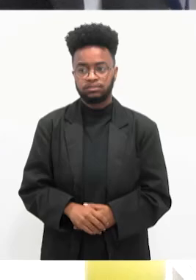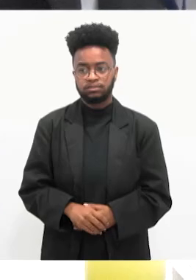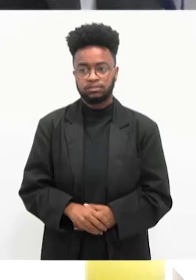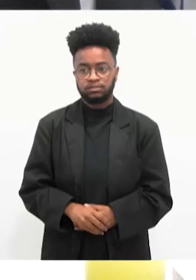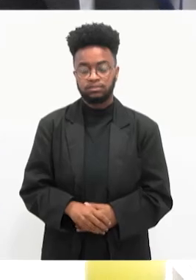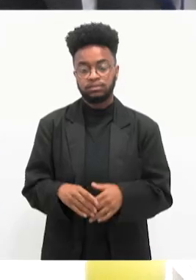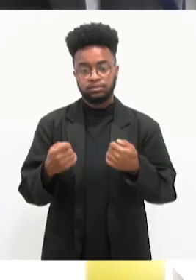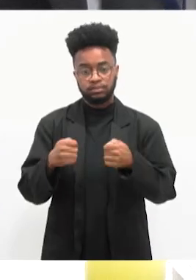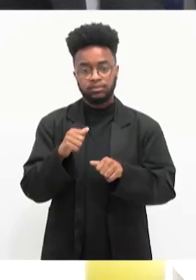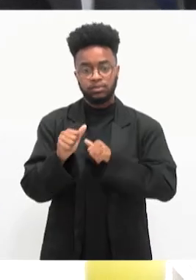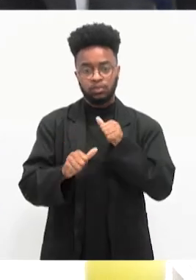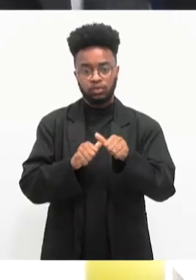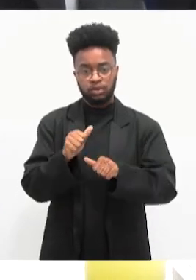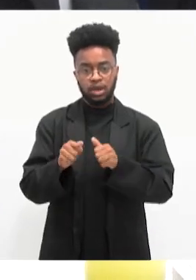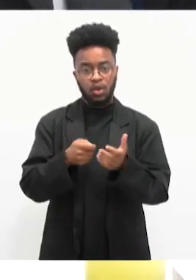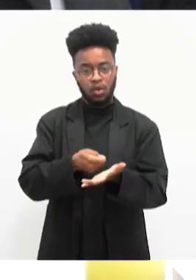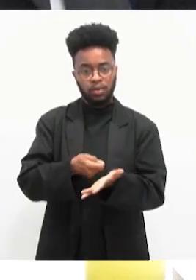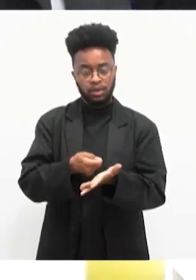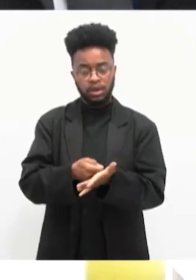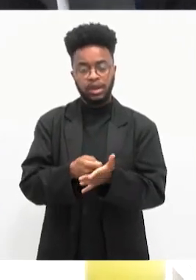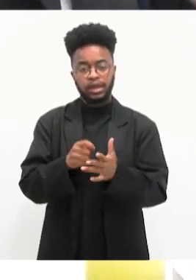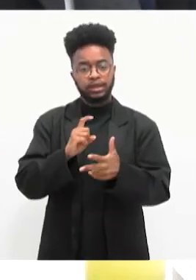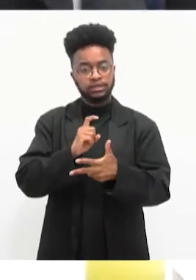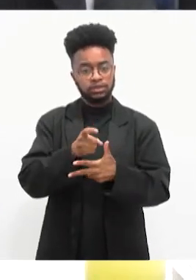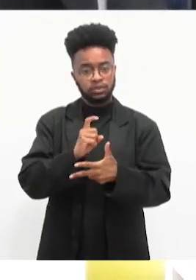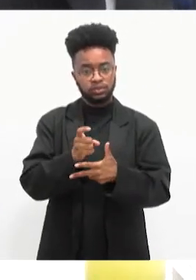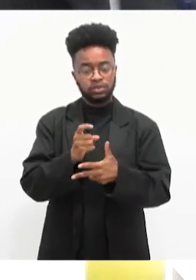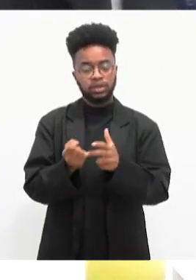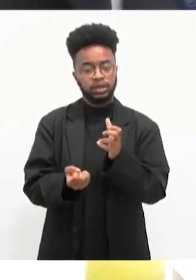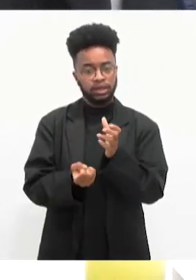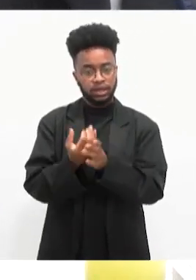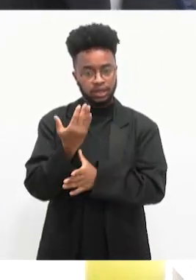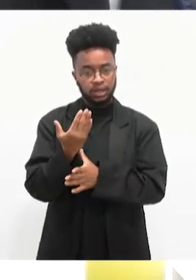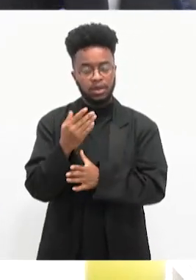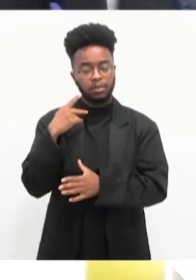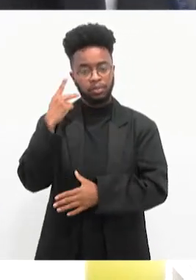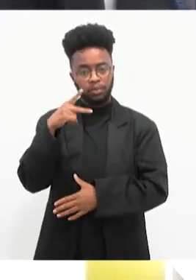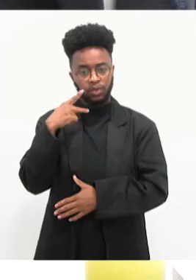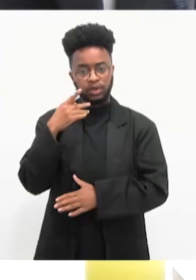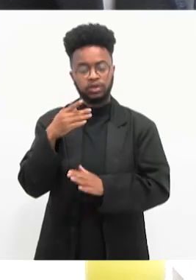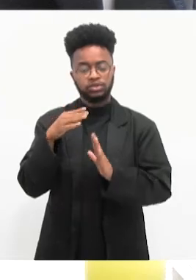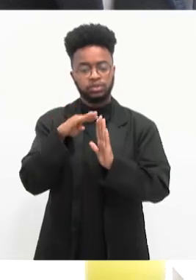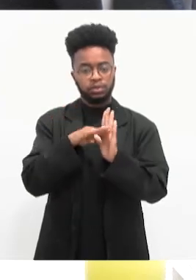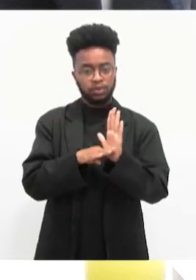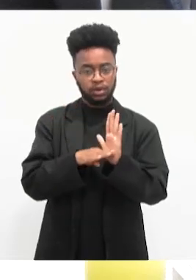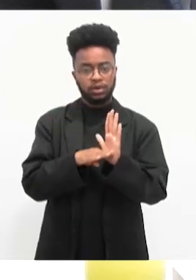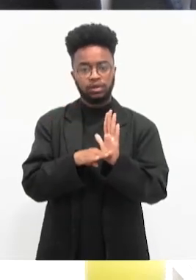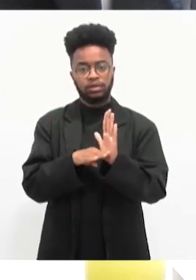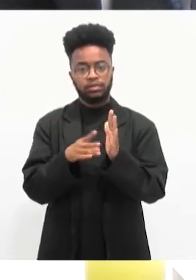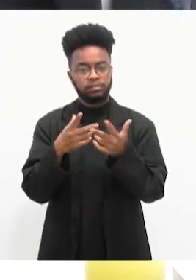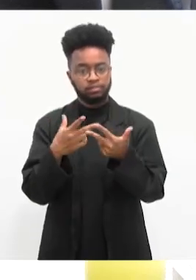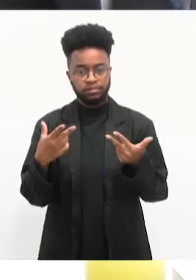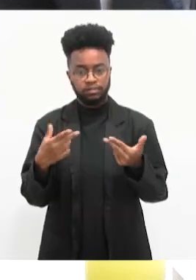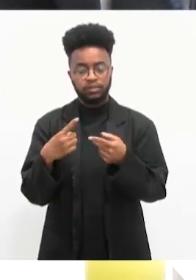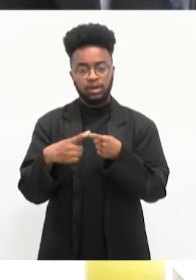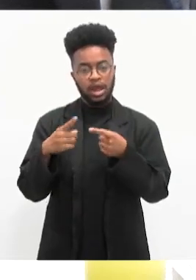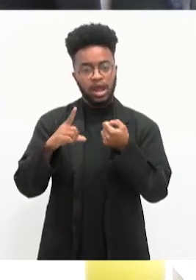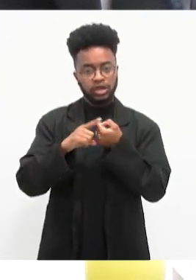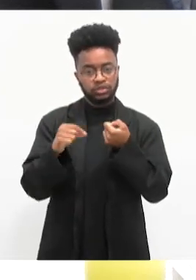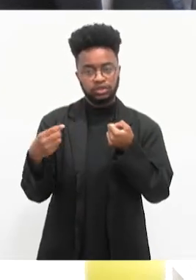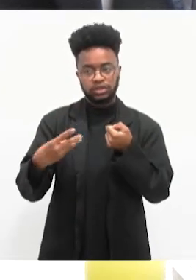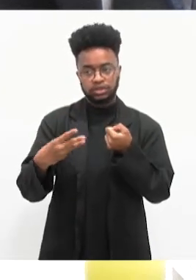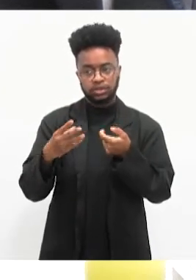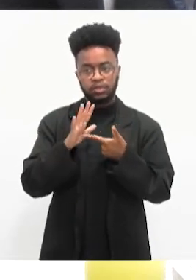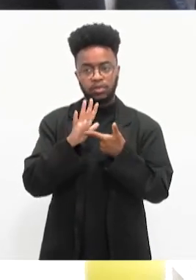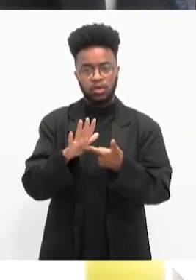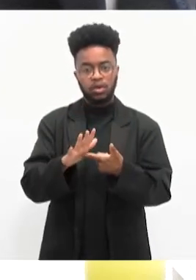Teria que transformar em positivo. O Poder Executivo instituirá políticas e programas. Artigo 3º. O Poder